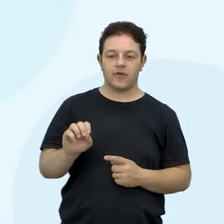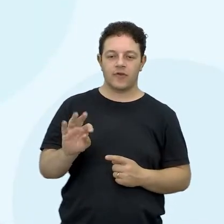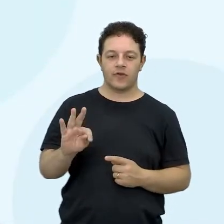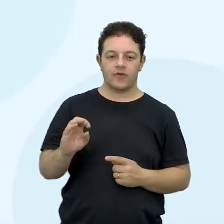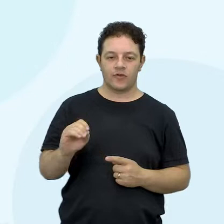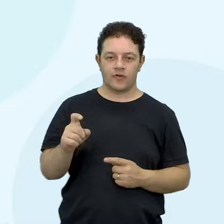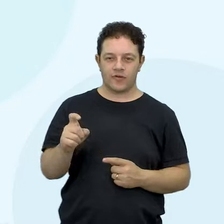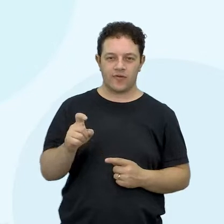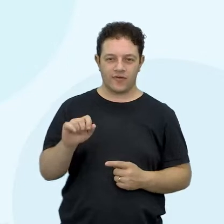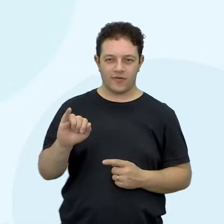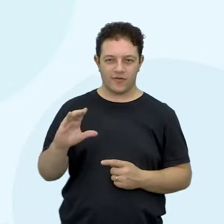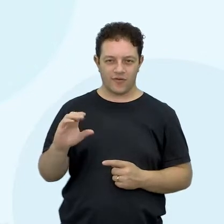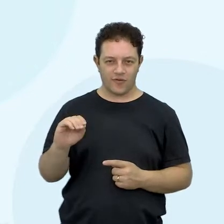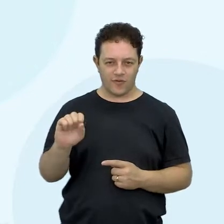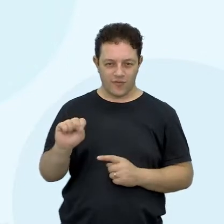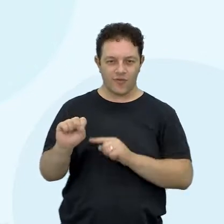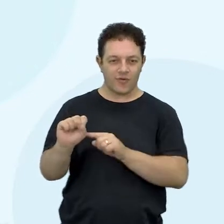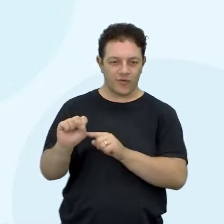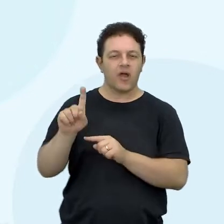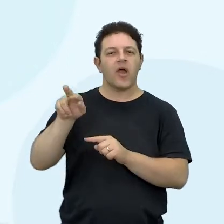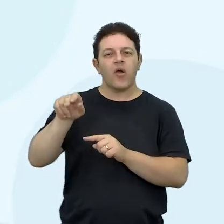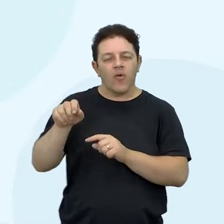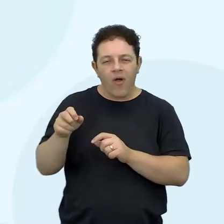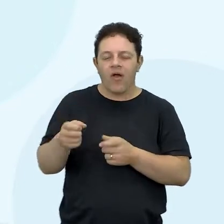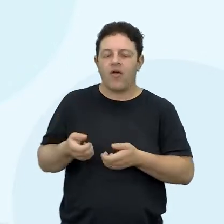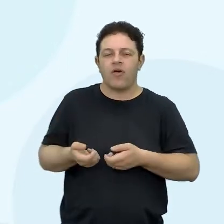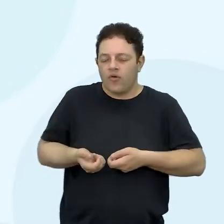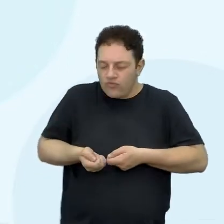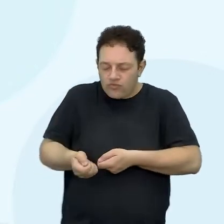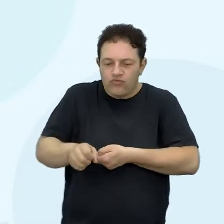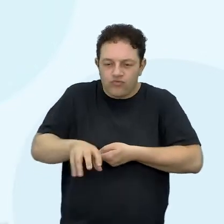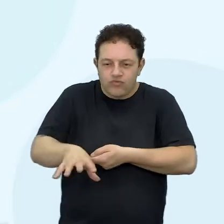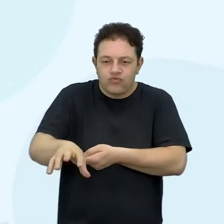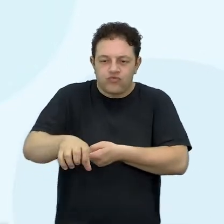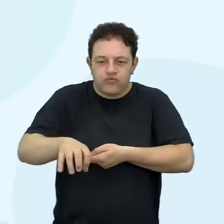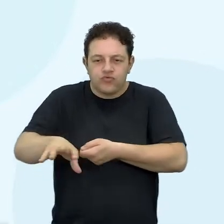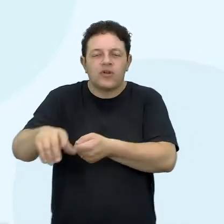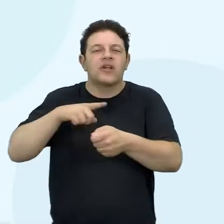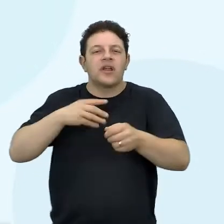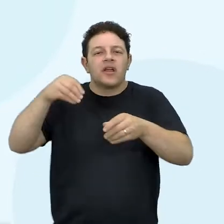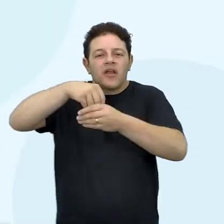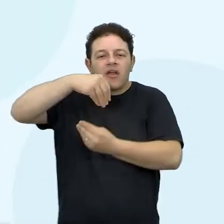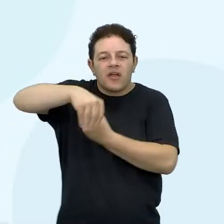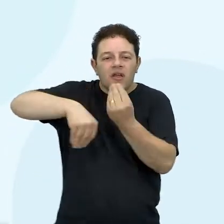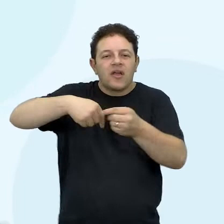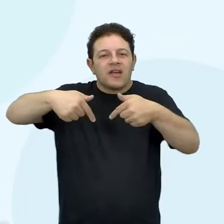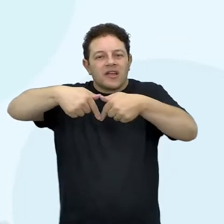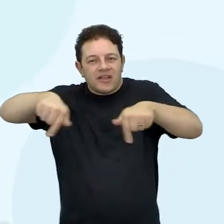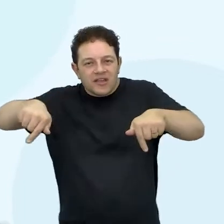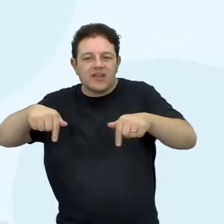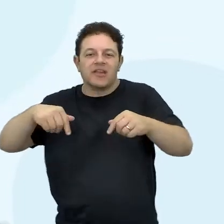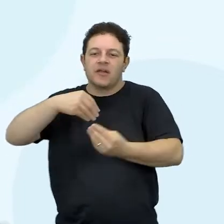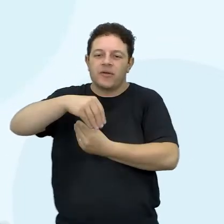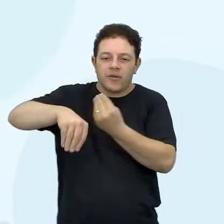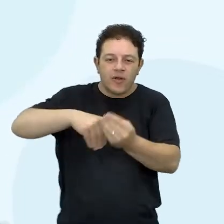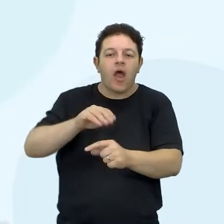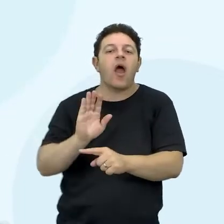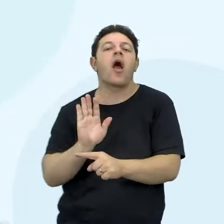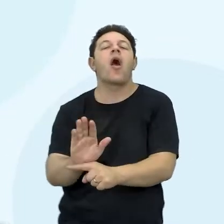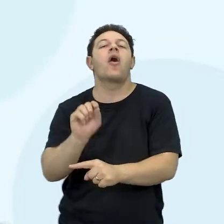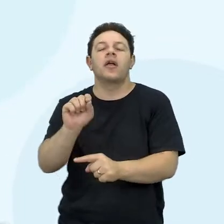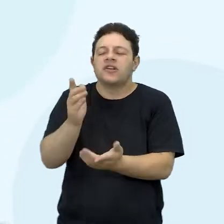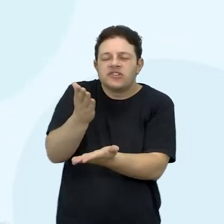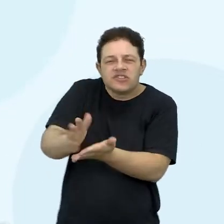agrotóxicos. Definimos os agrotóxicos como produtos químicos sintéticos usados para